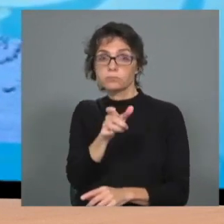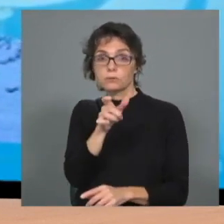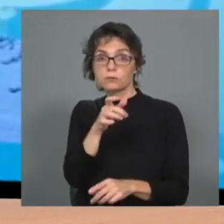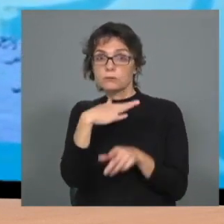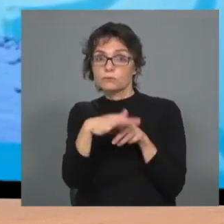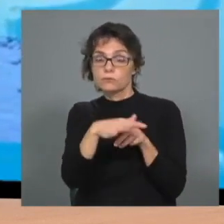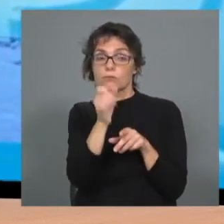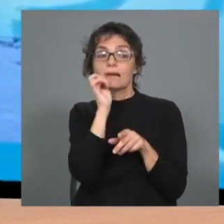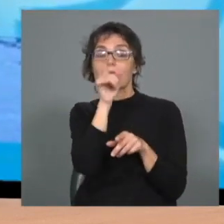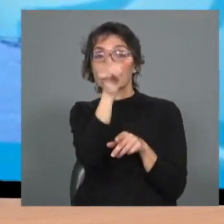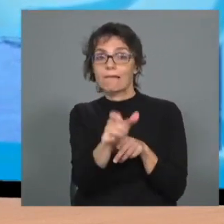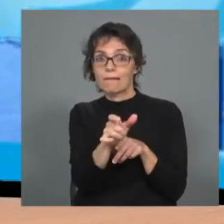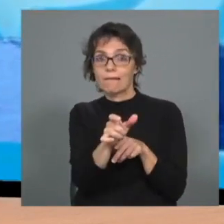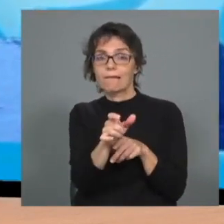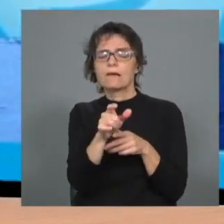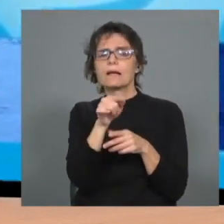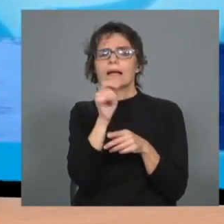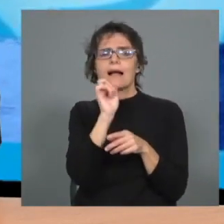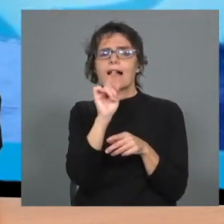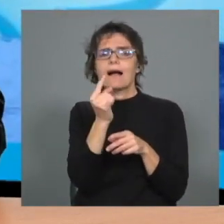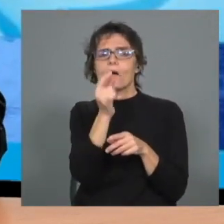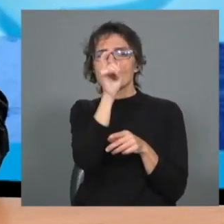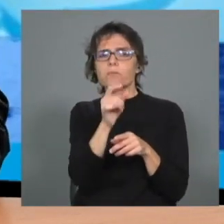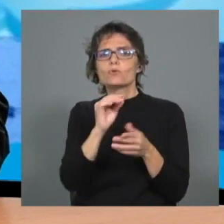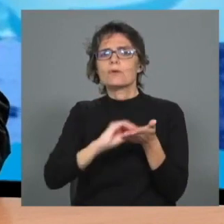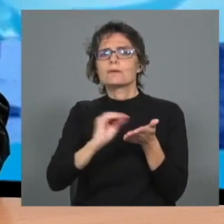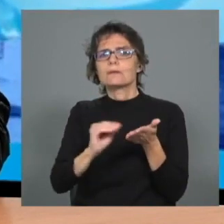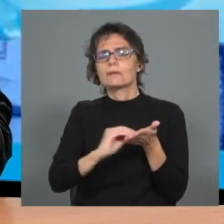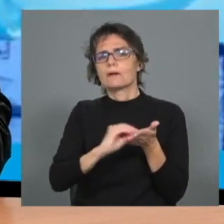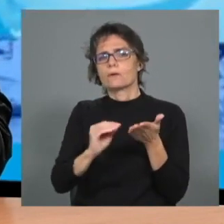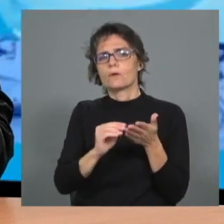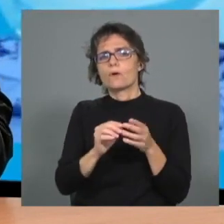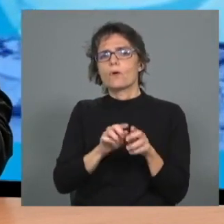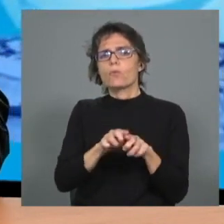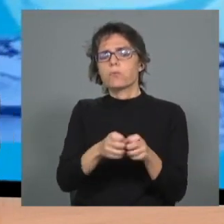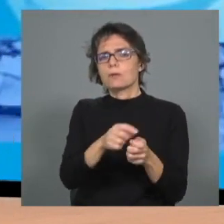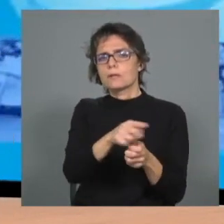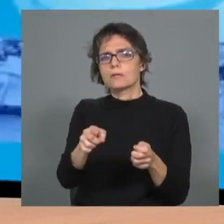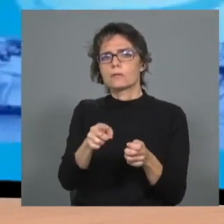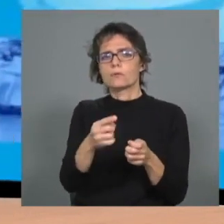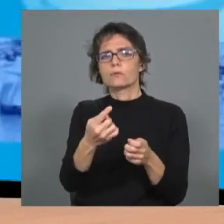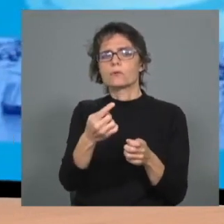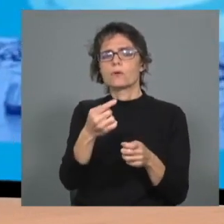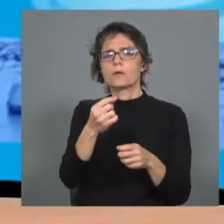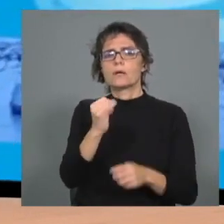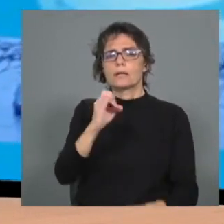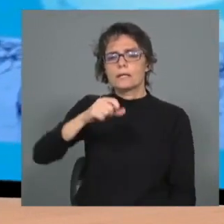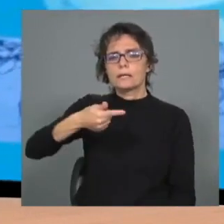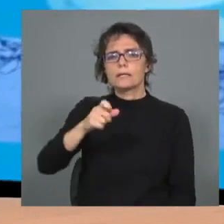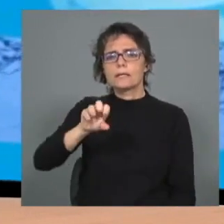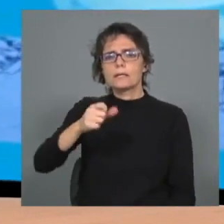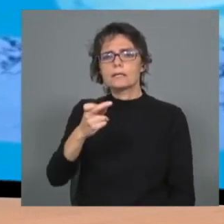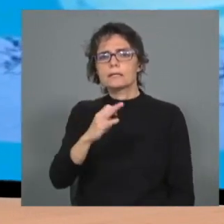que era secretário do Partido Integrista, que era ultra-radical, direita ultra-radical, e que foi se convertendo